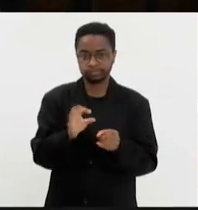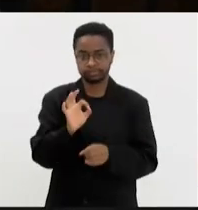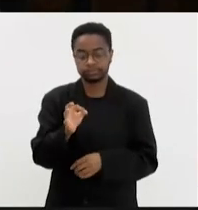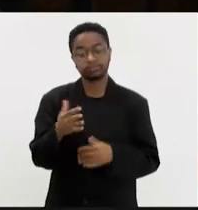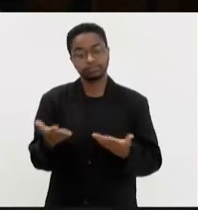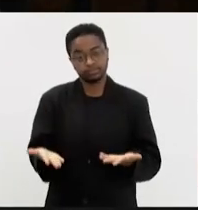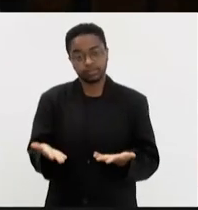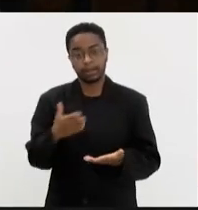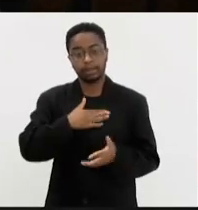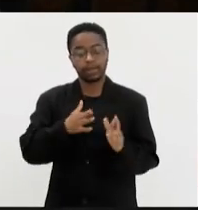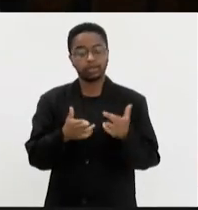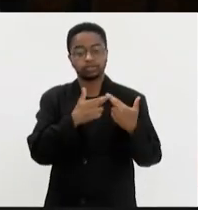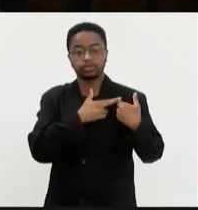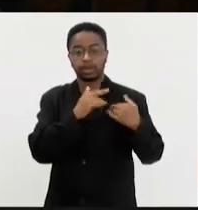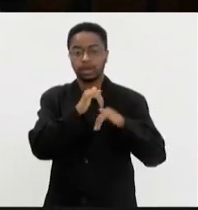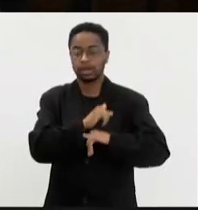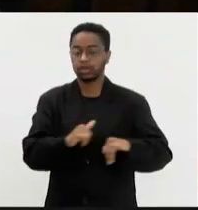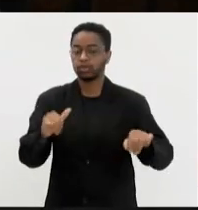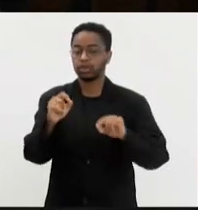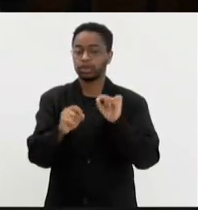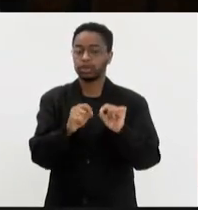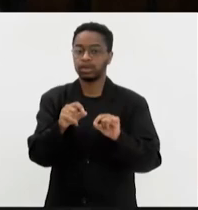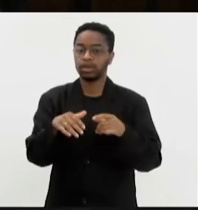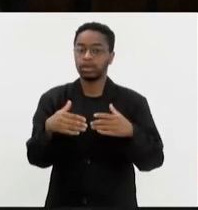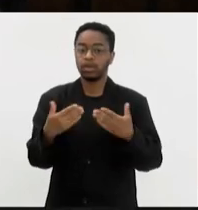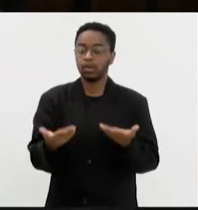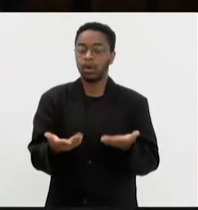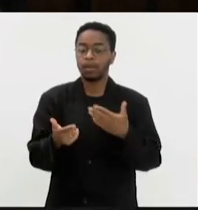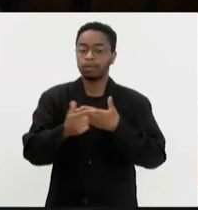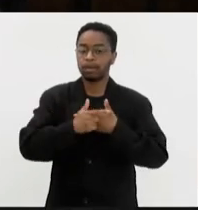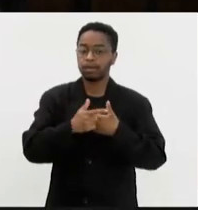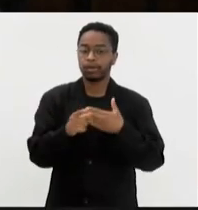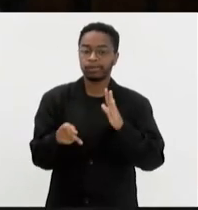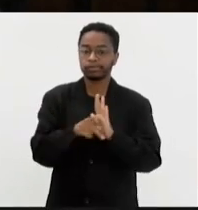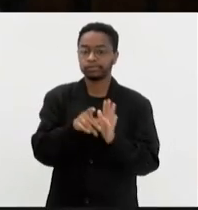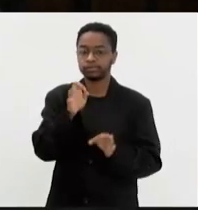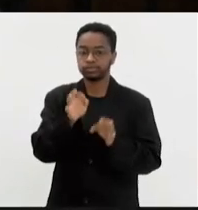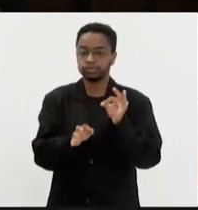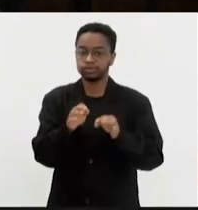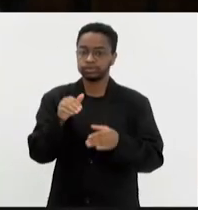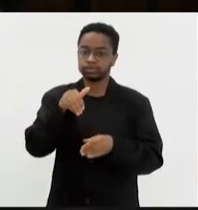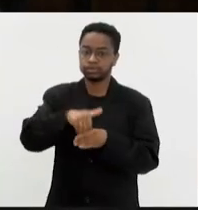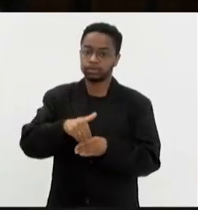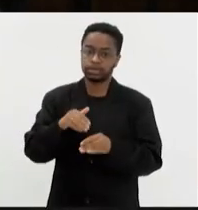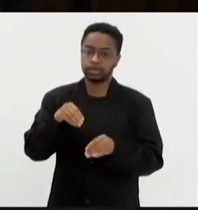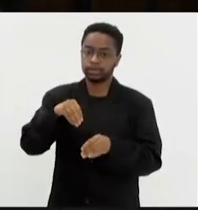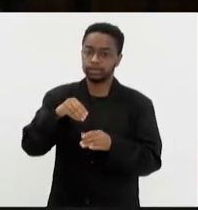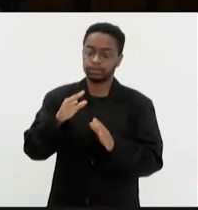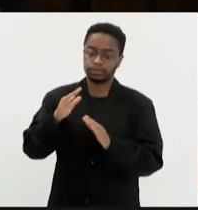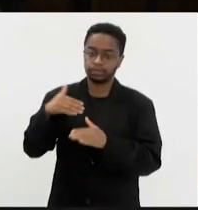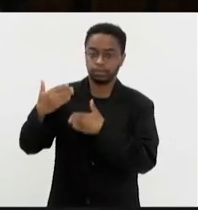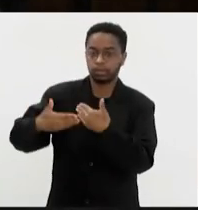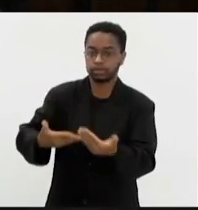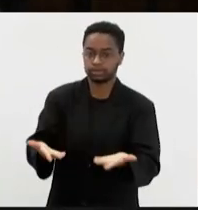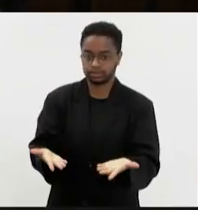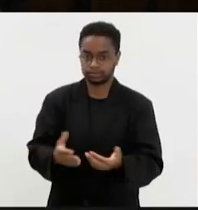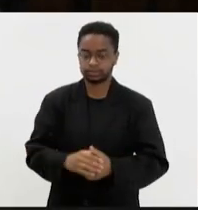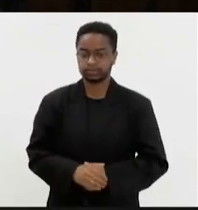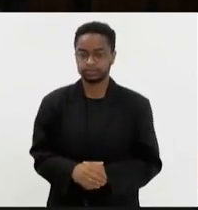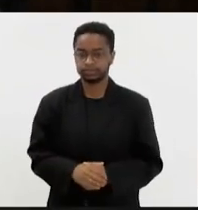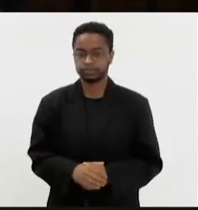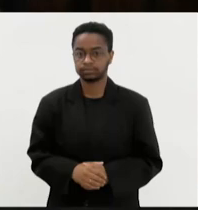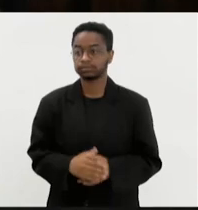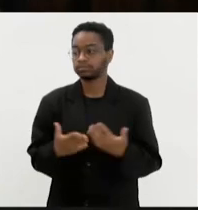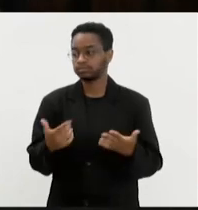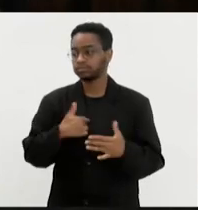Cabe a mim dizer que papel joga a justiça eleitoral nesse processo né e eu vou